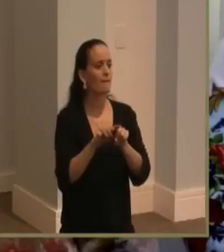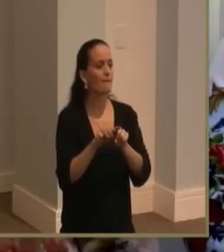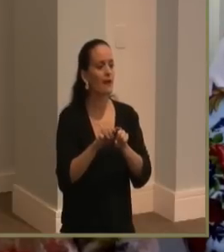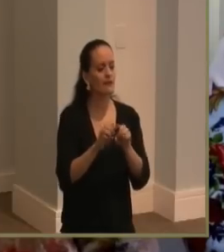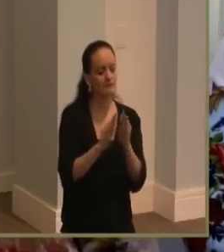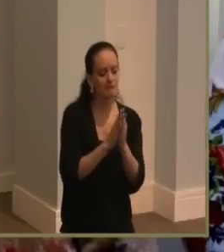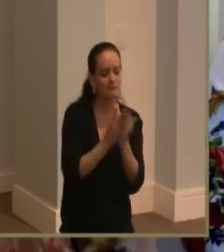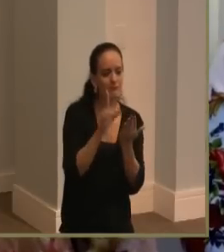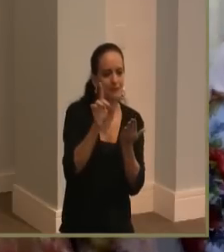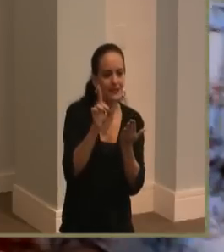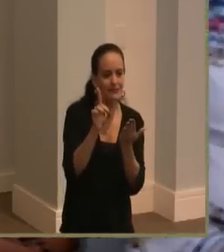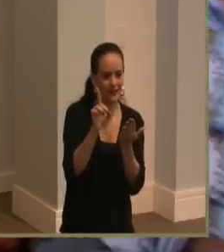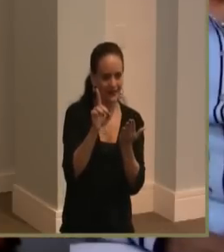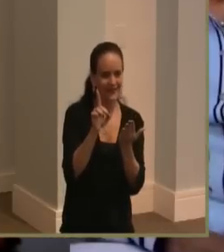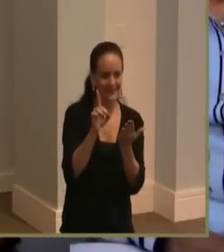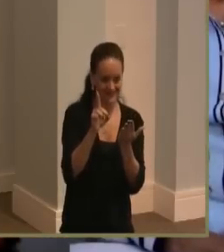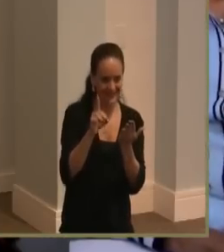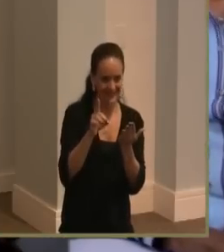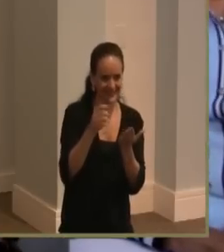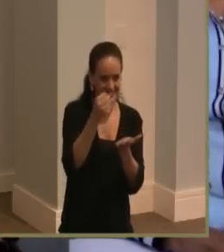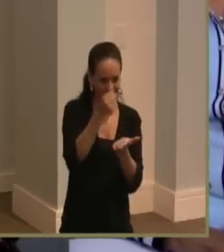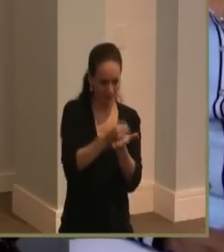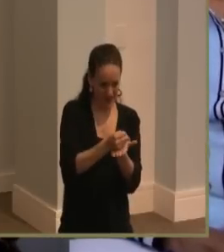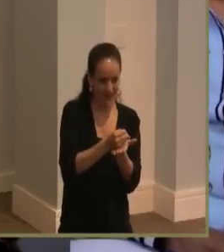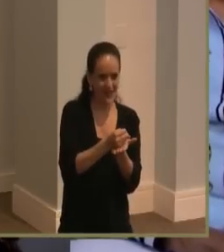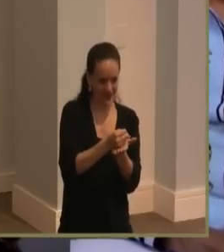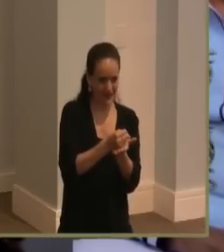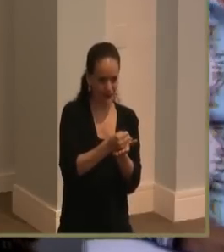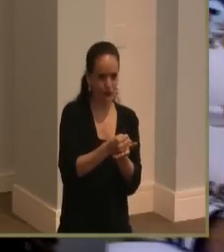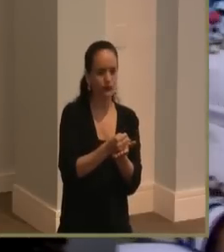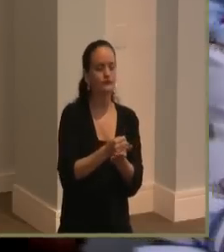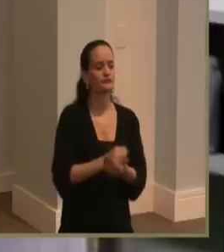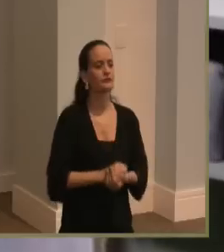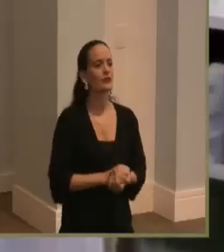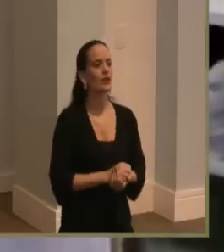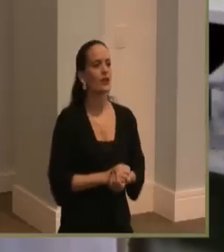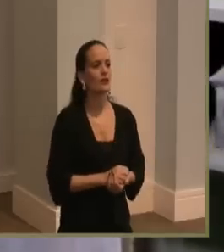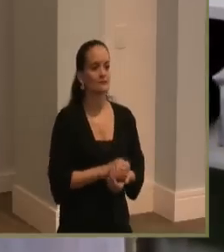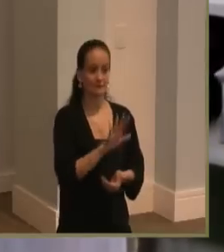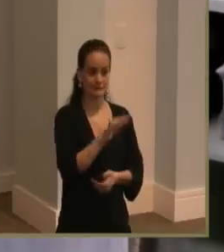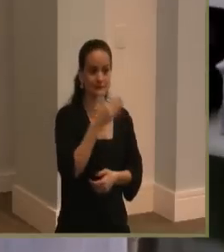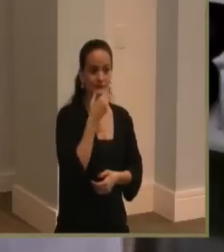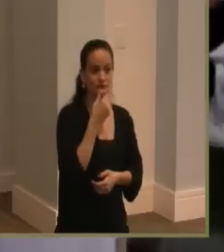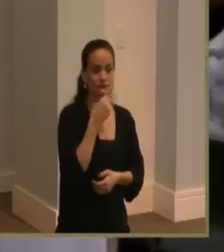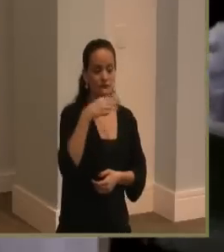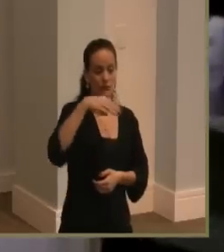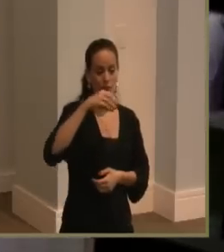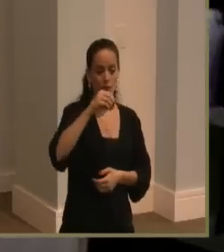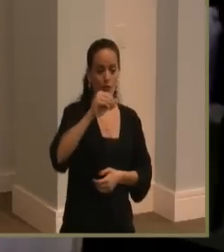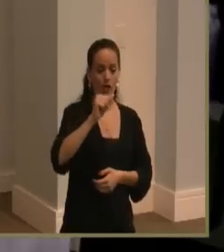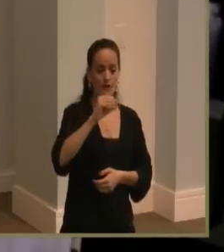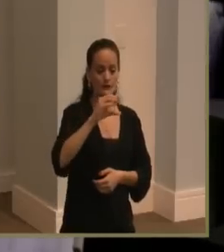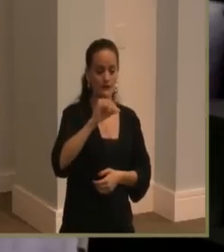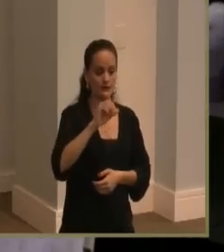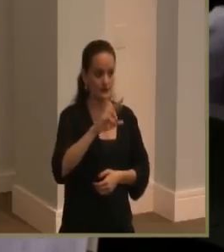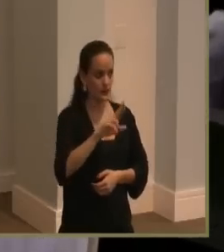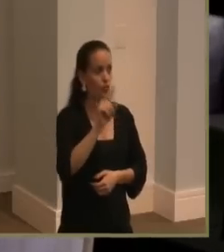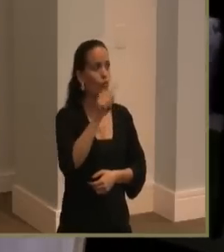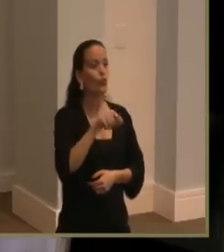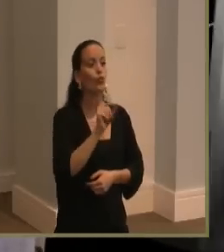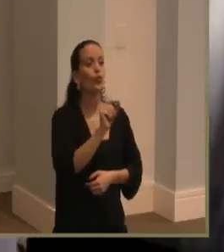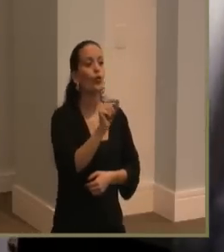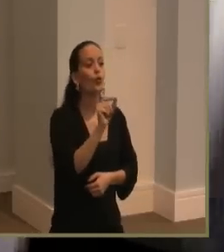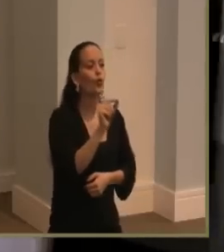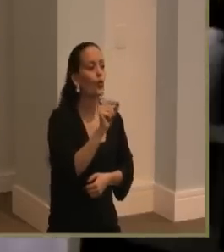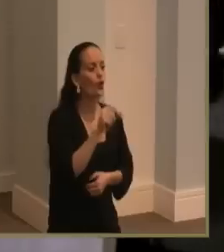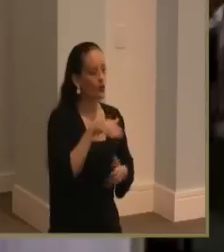que trabalham na sala de costura. Temos o Moacir, que é, inclusive, alfaiate. É, o irmão Moacir já teve alfaiataria,